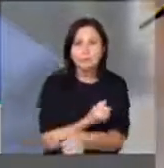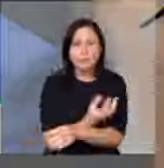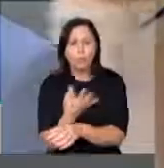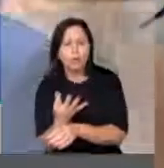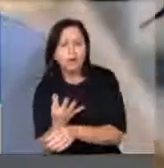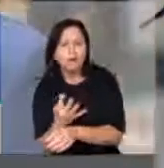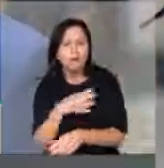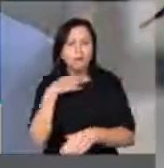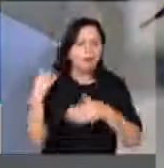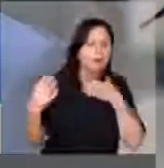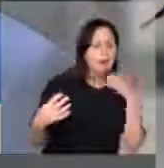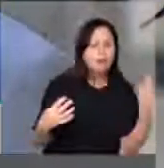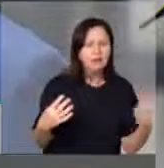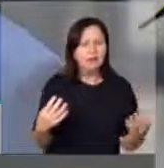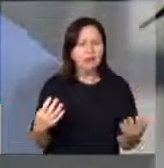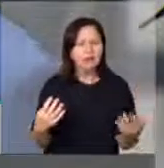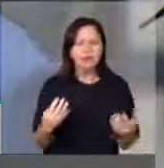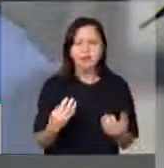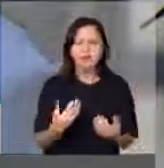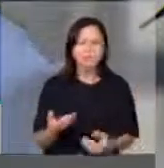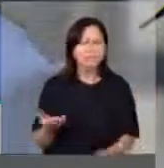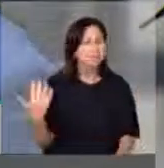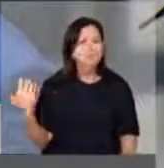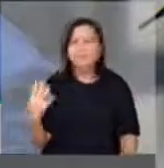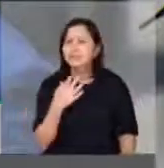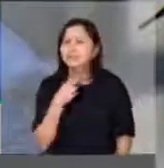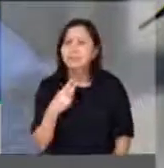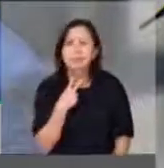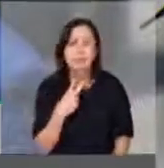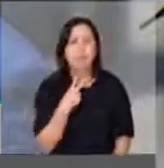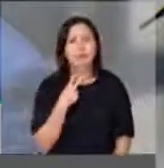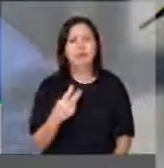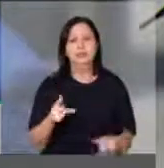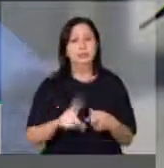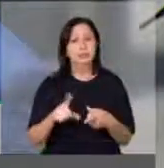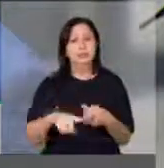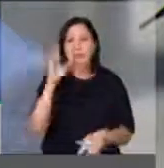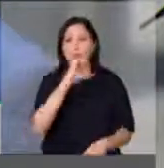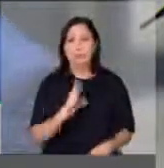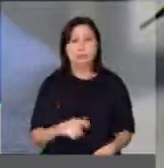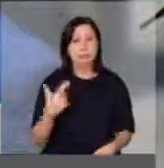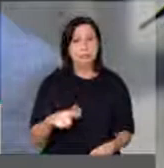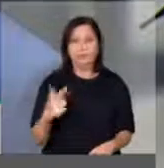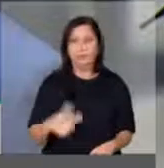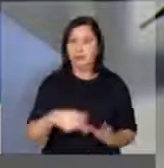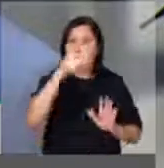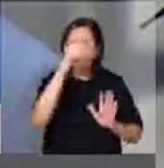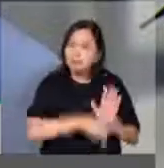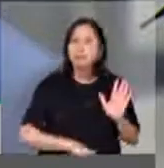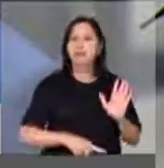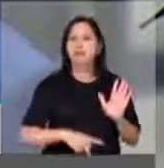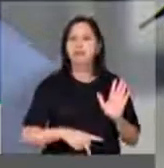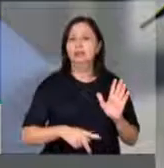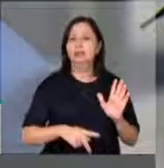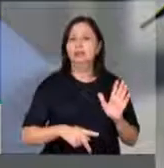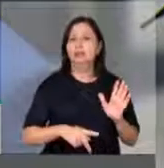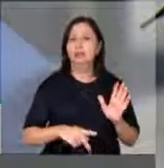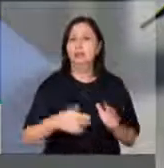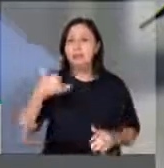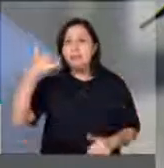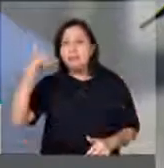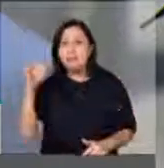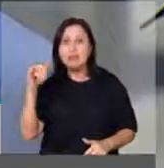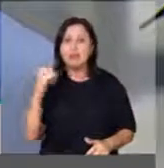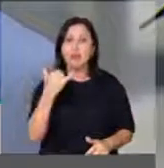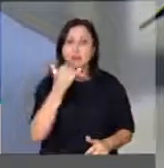vidas por não ter no Brasil uma política de prevenção regulamentada. E a Lei 12.608,